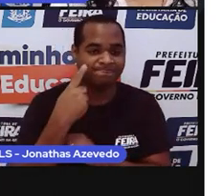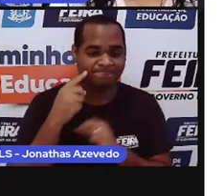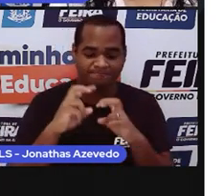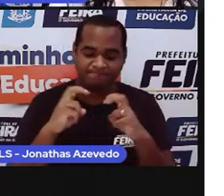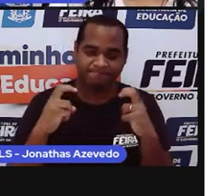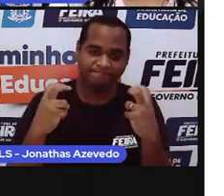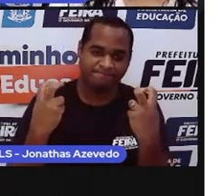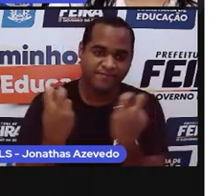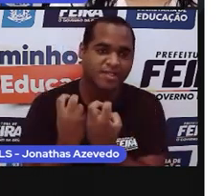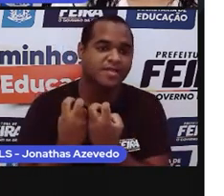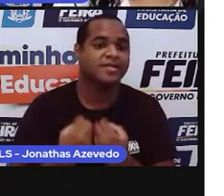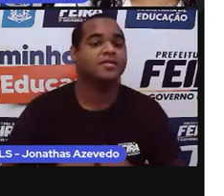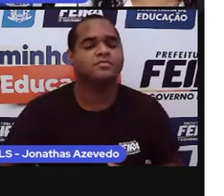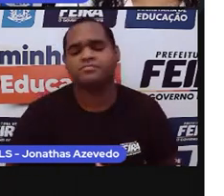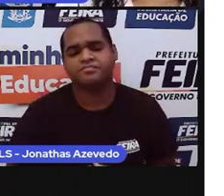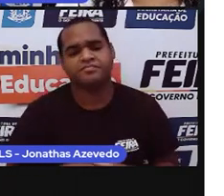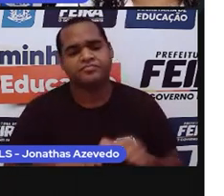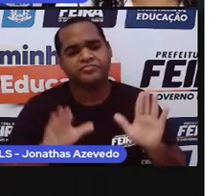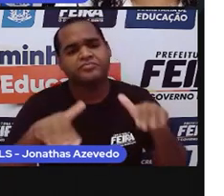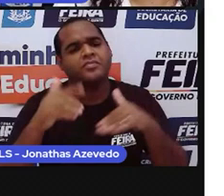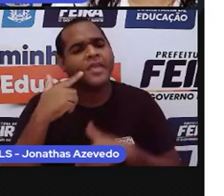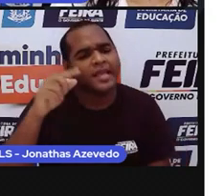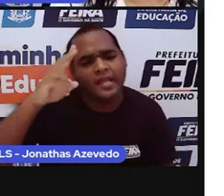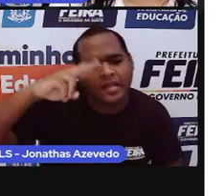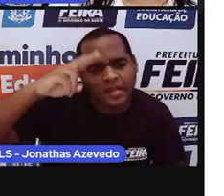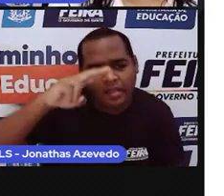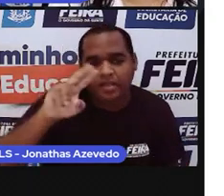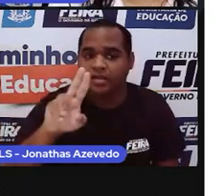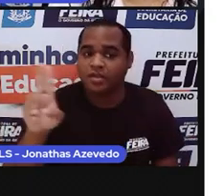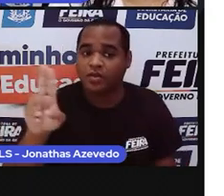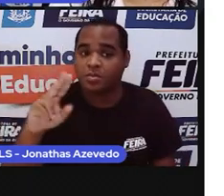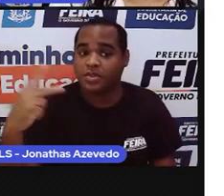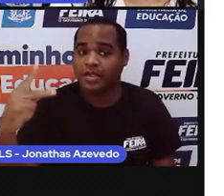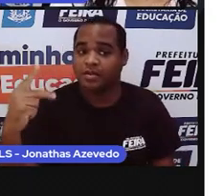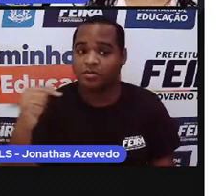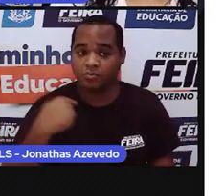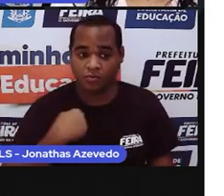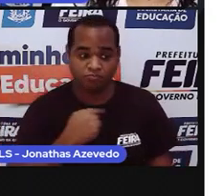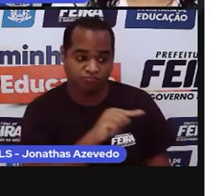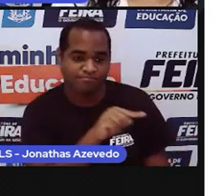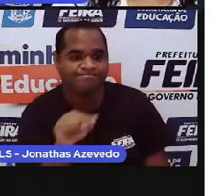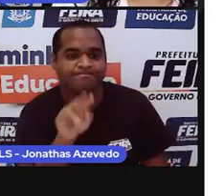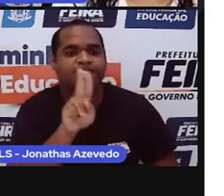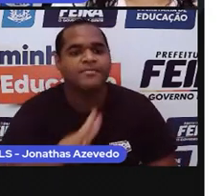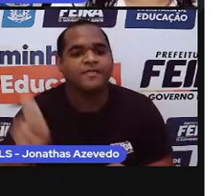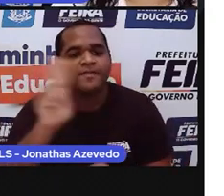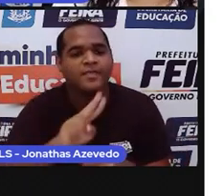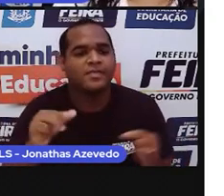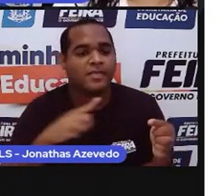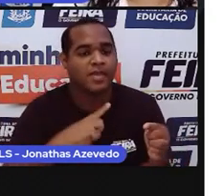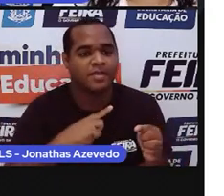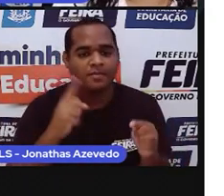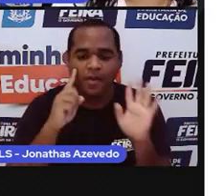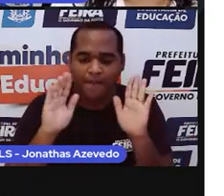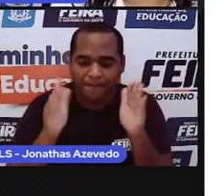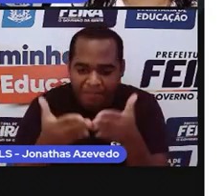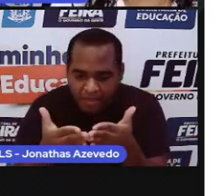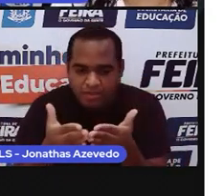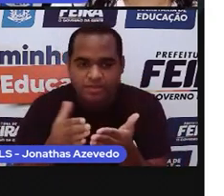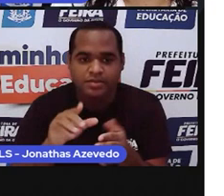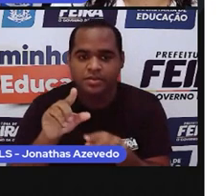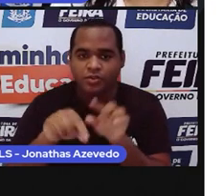Mas você lembra qual é o nome que nós usamos para identificar